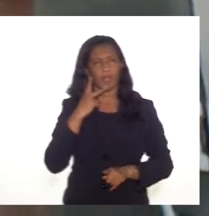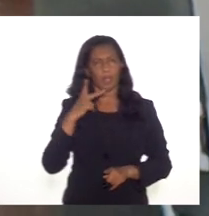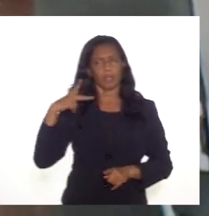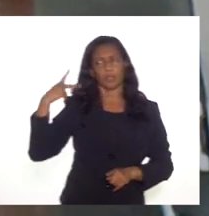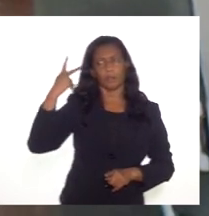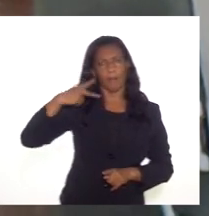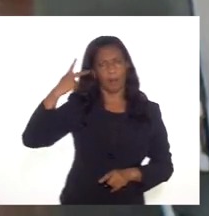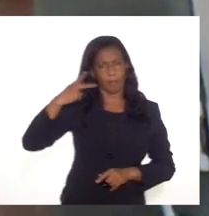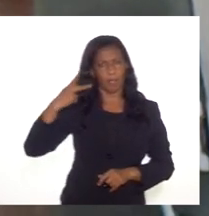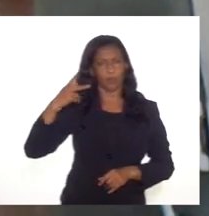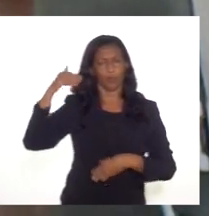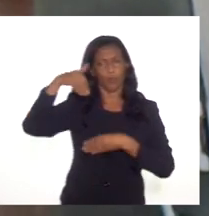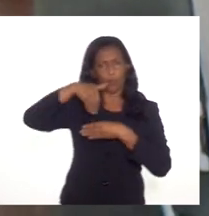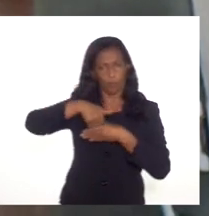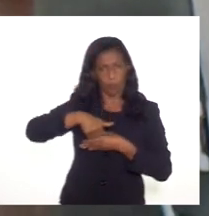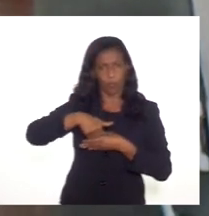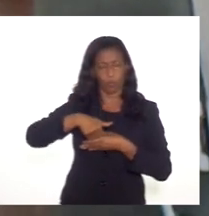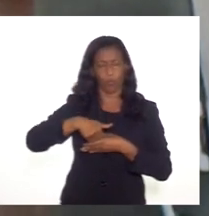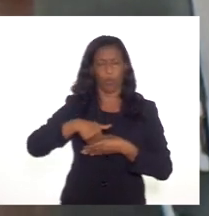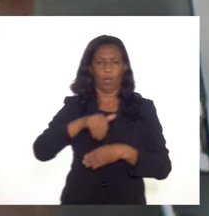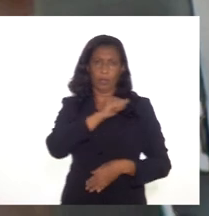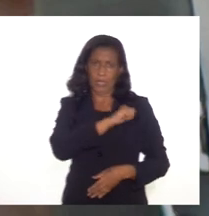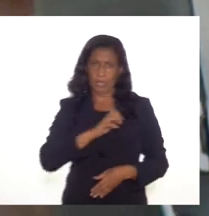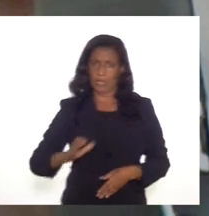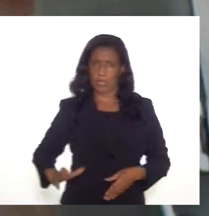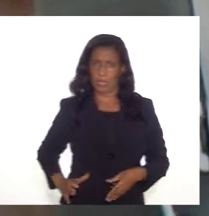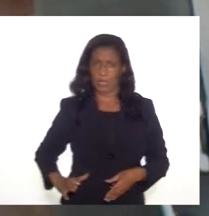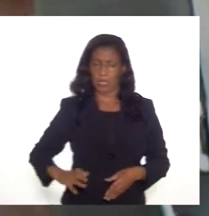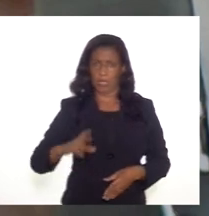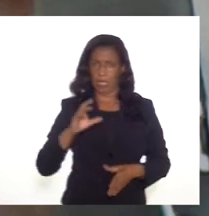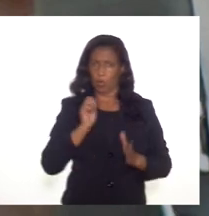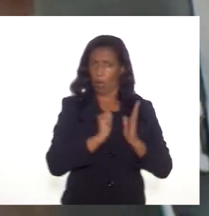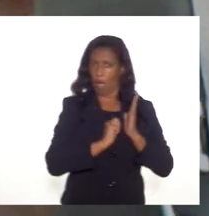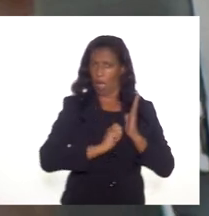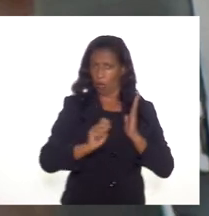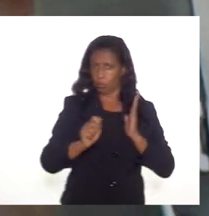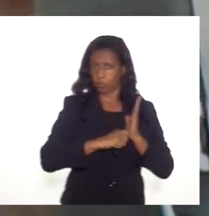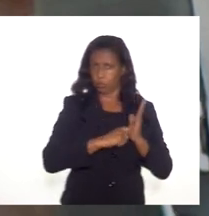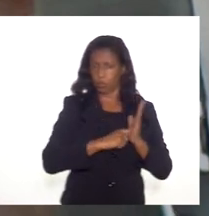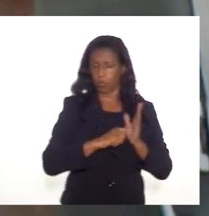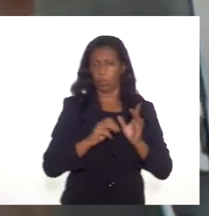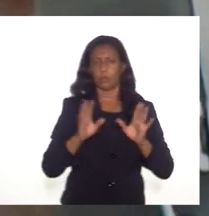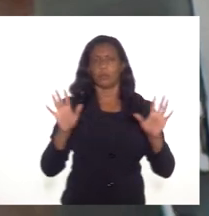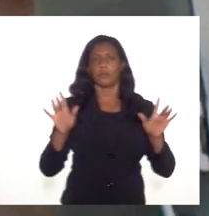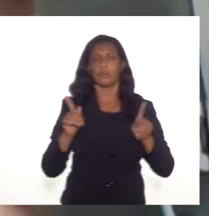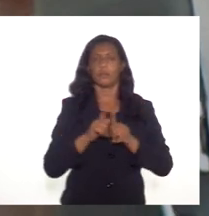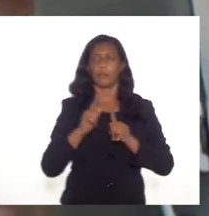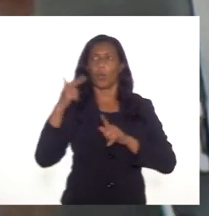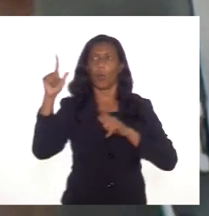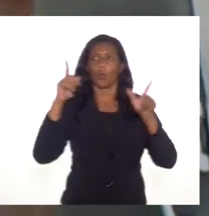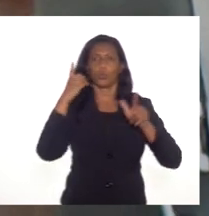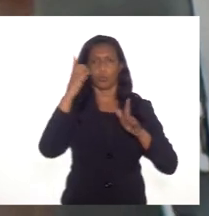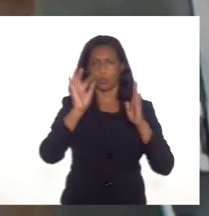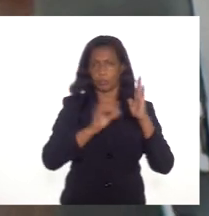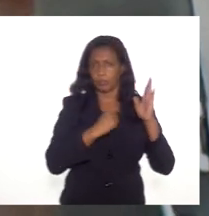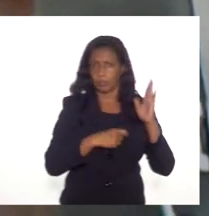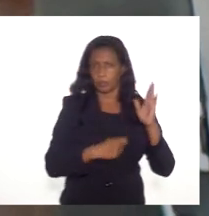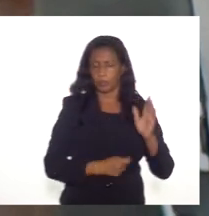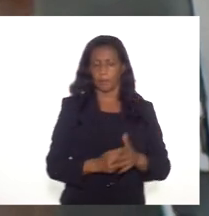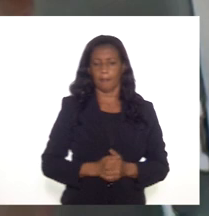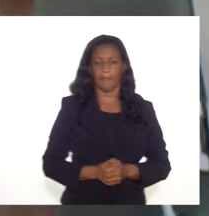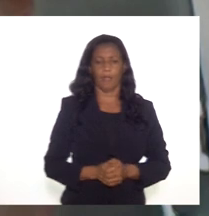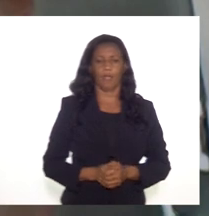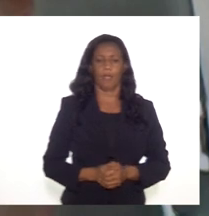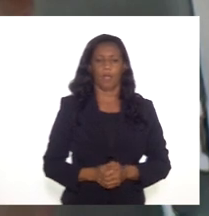lei muito importante de autoria do deputado André Siliano de que abriu com autoria para todos os deputados. Só vou colocar só